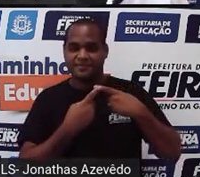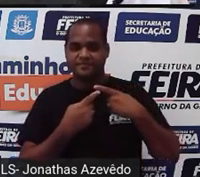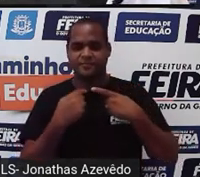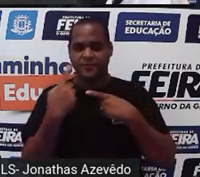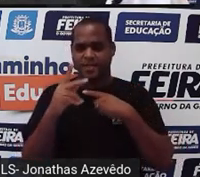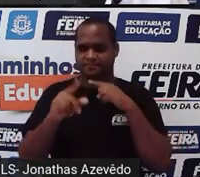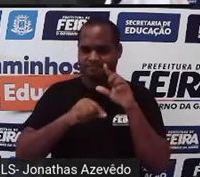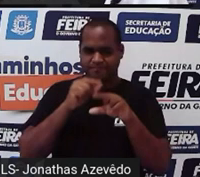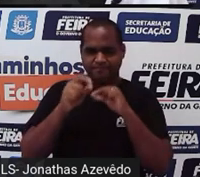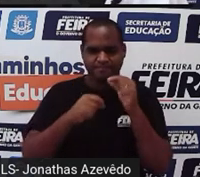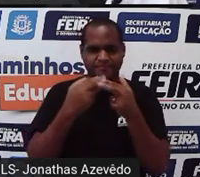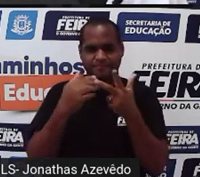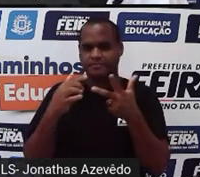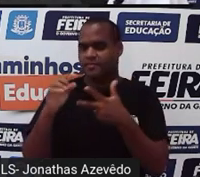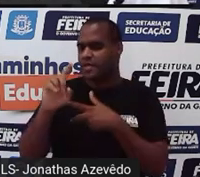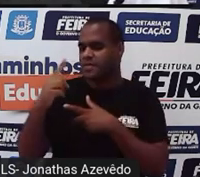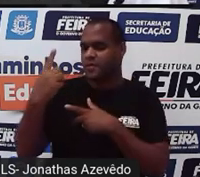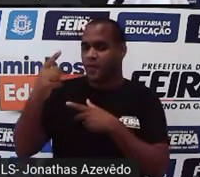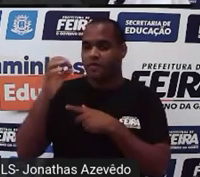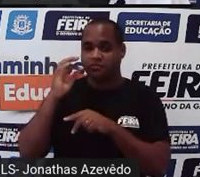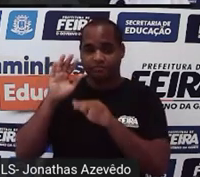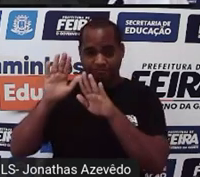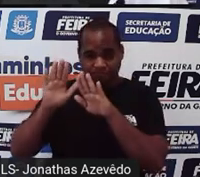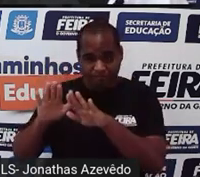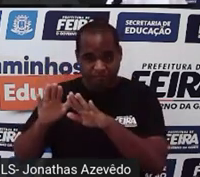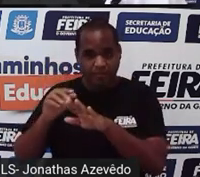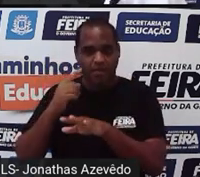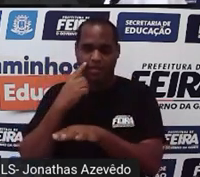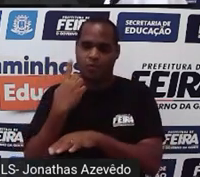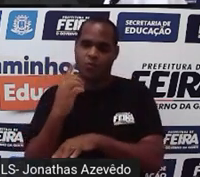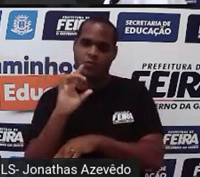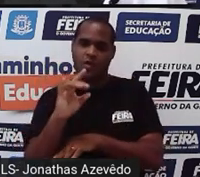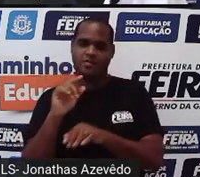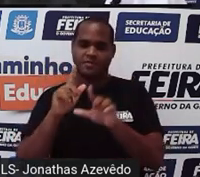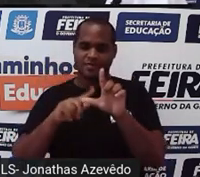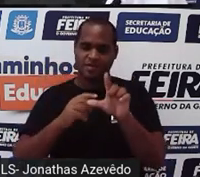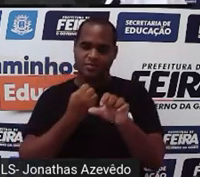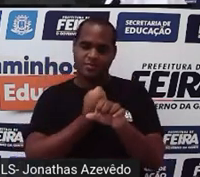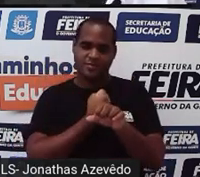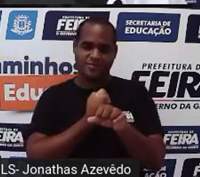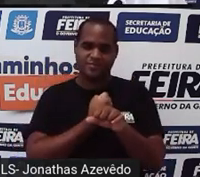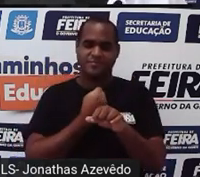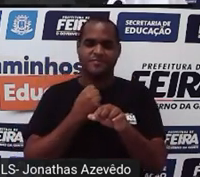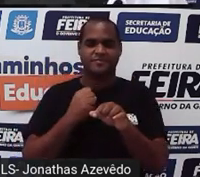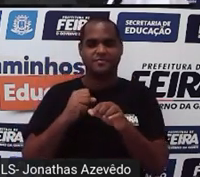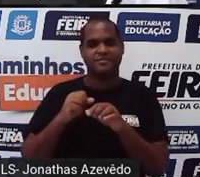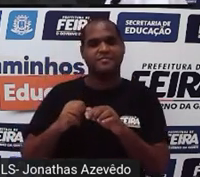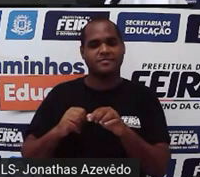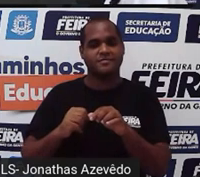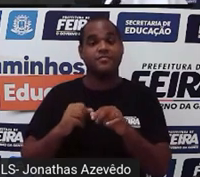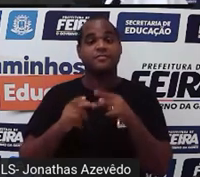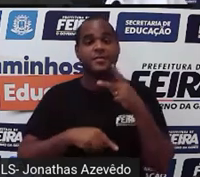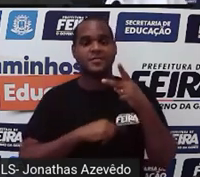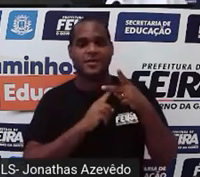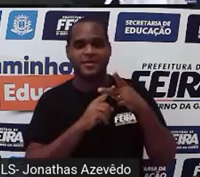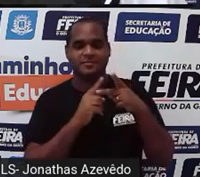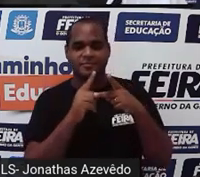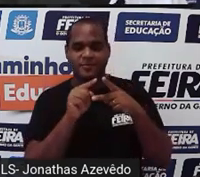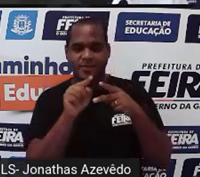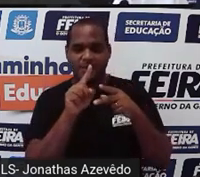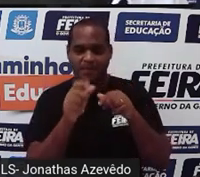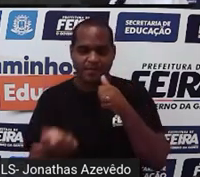escolhe uma das equações isola uma das encomendas Esse é o primeiro passo depois